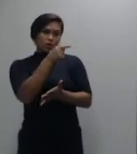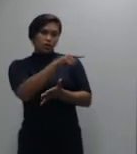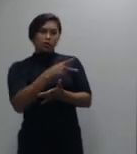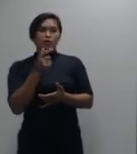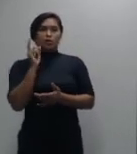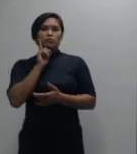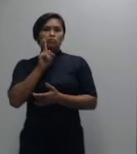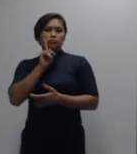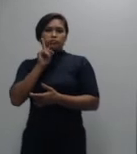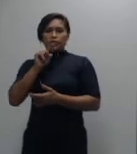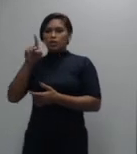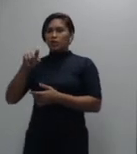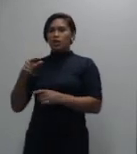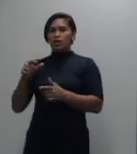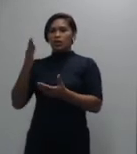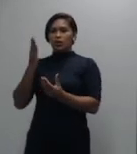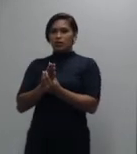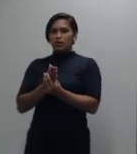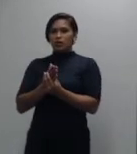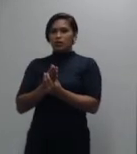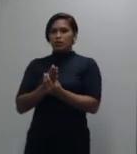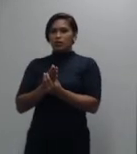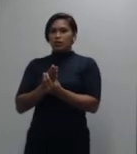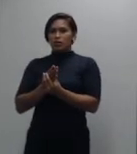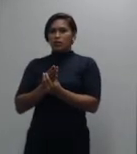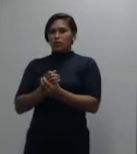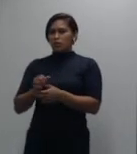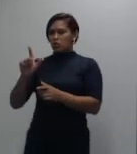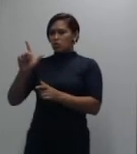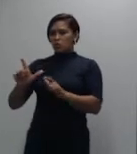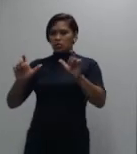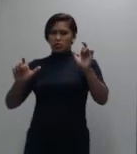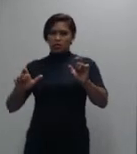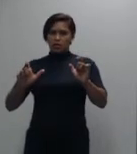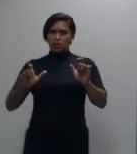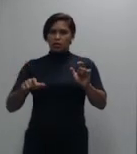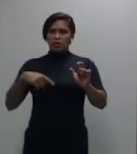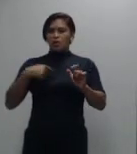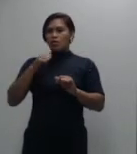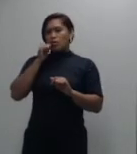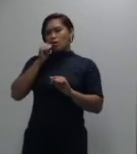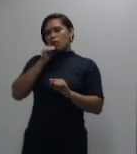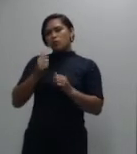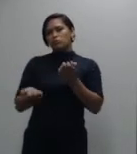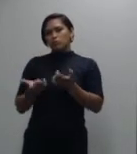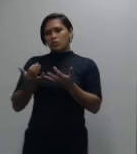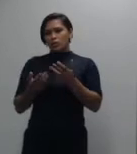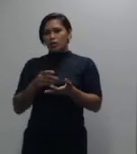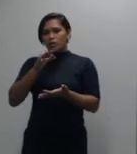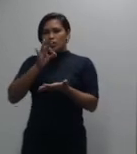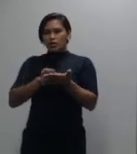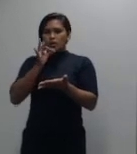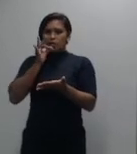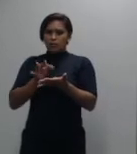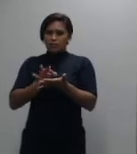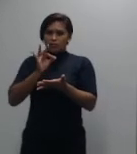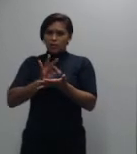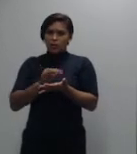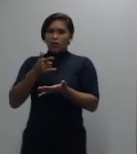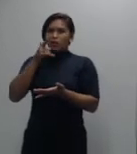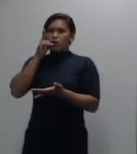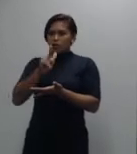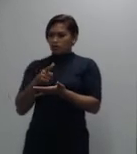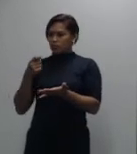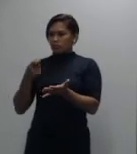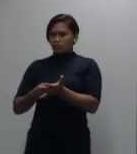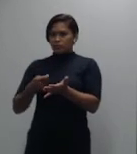Unidos Por exemplo Aquele caso McDonalds né nossa senhora tem uma tudo bem o